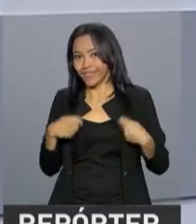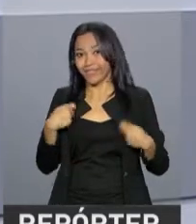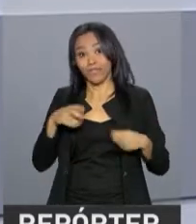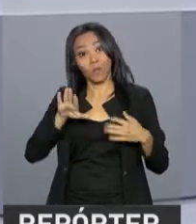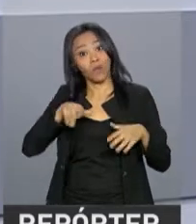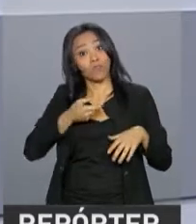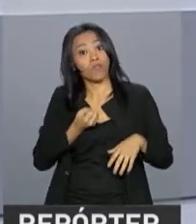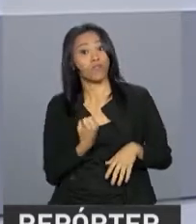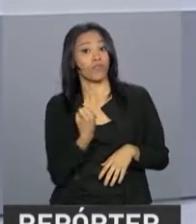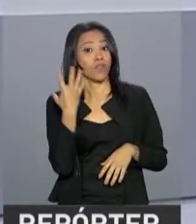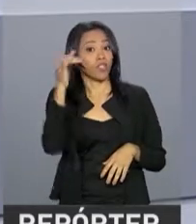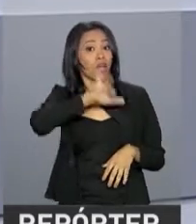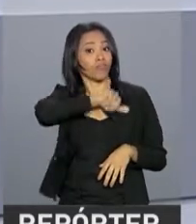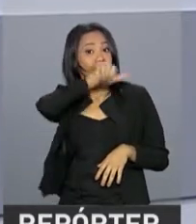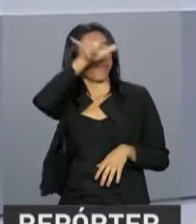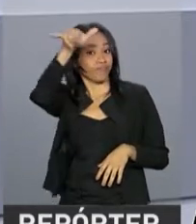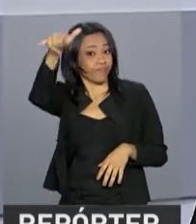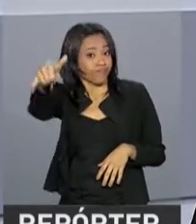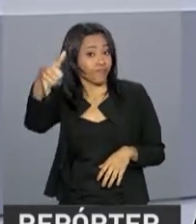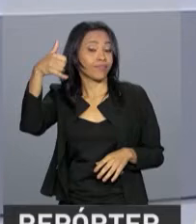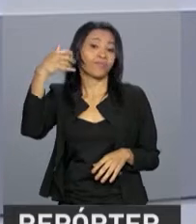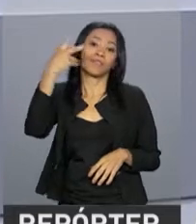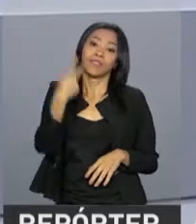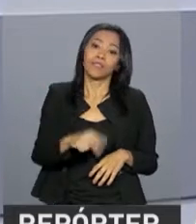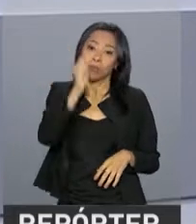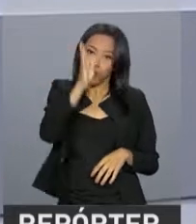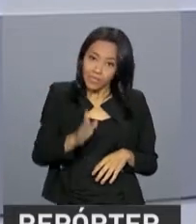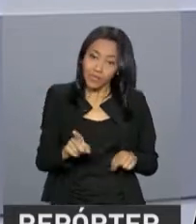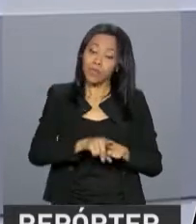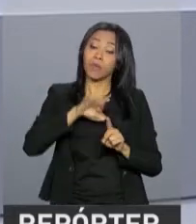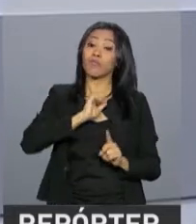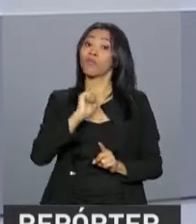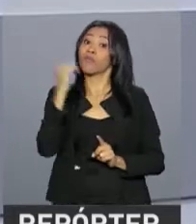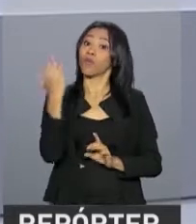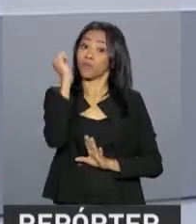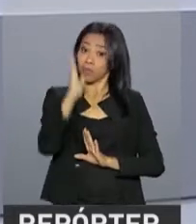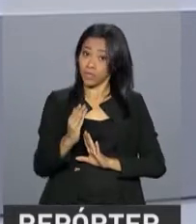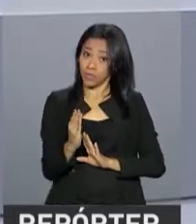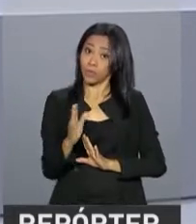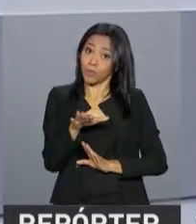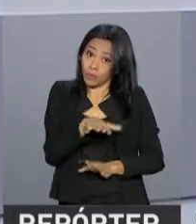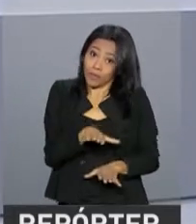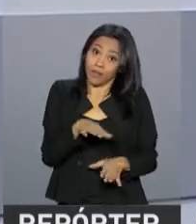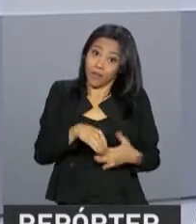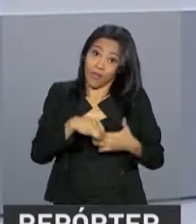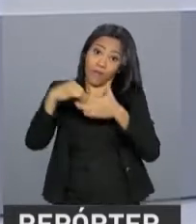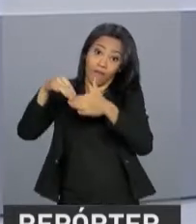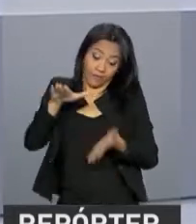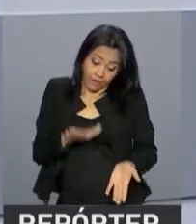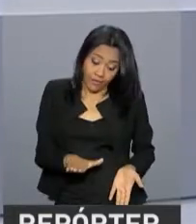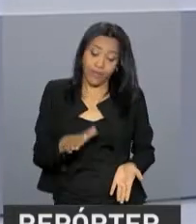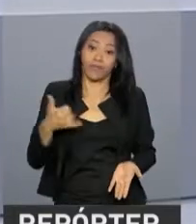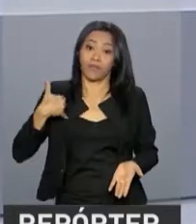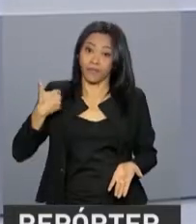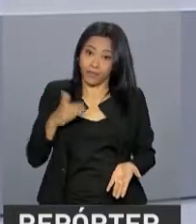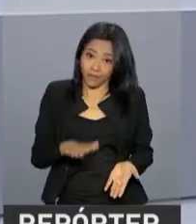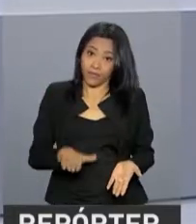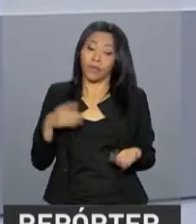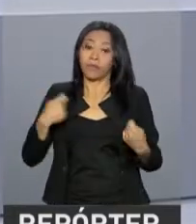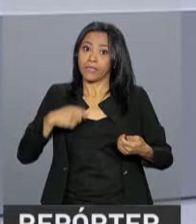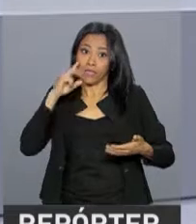embarcar com menores em vôos nacionais e internacionais é importante por exemplo verificar a documentação exigida